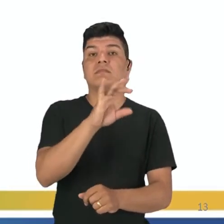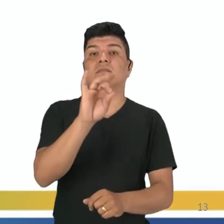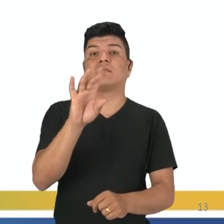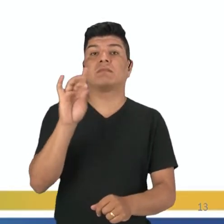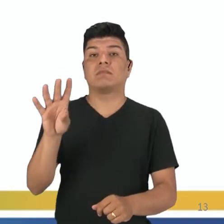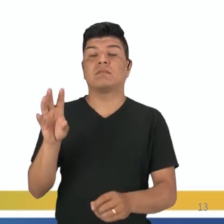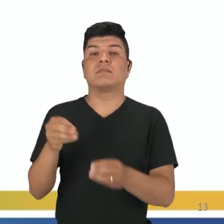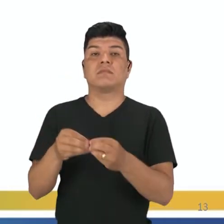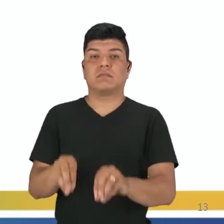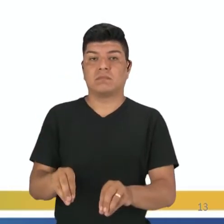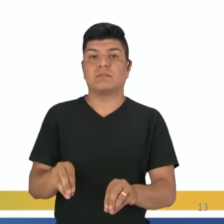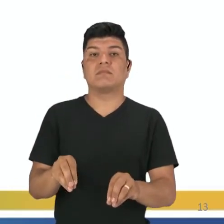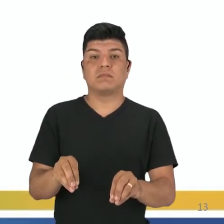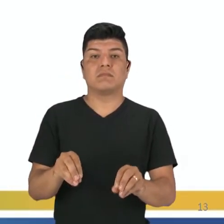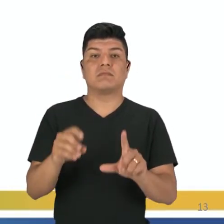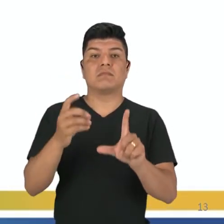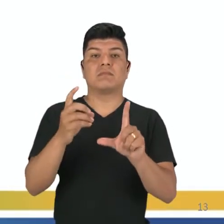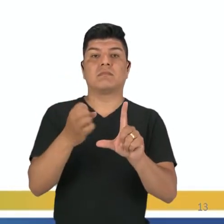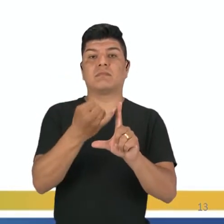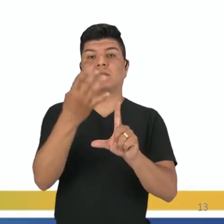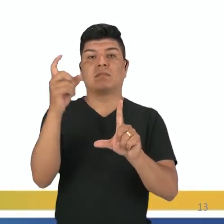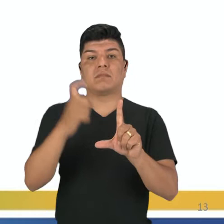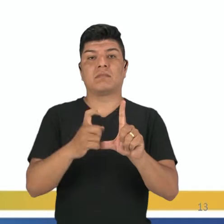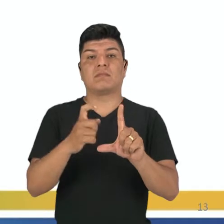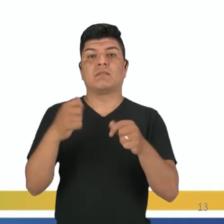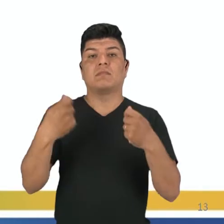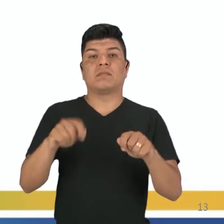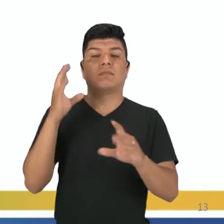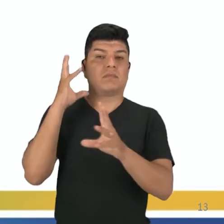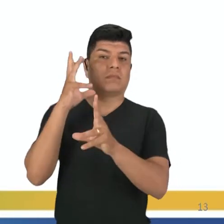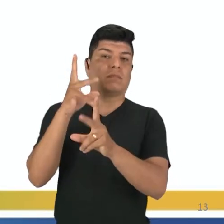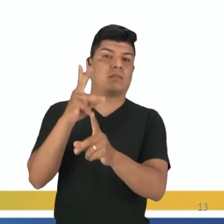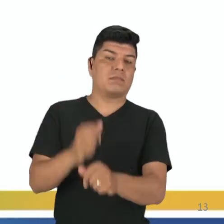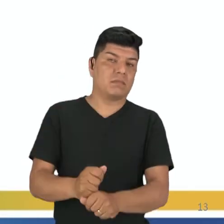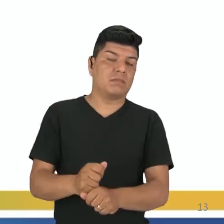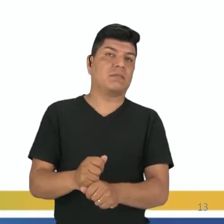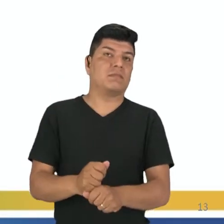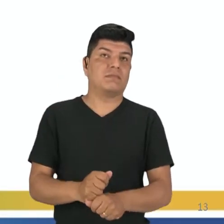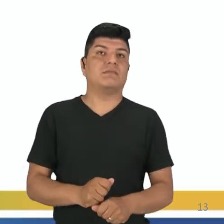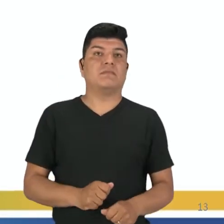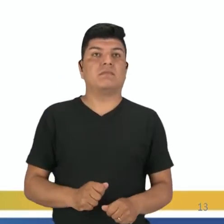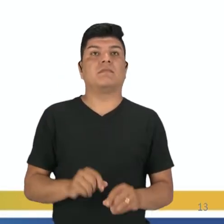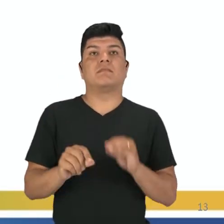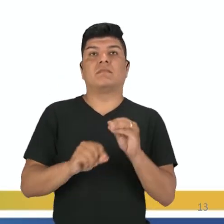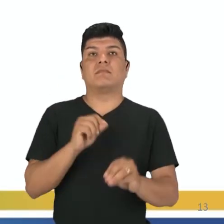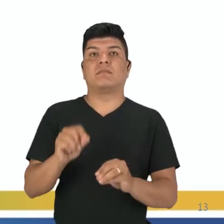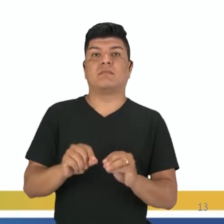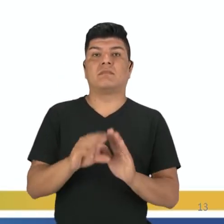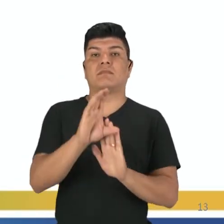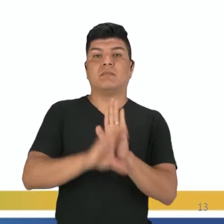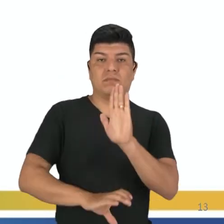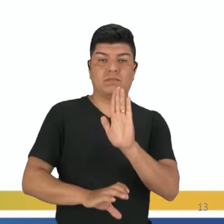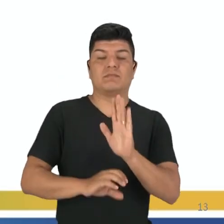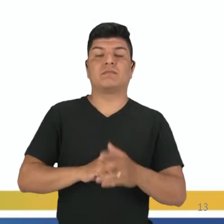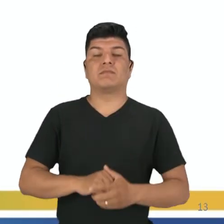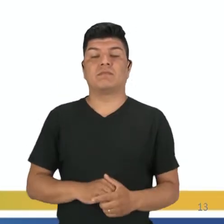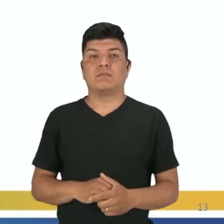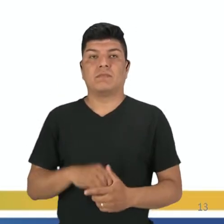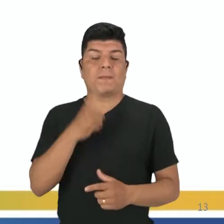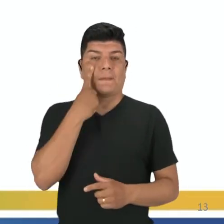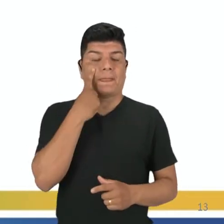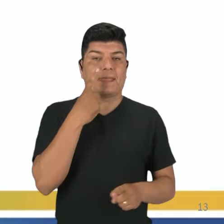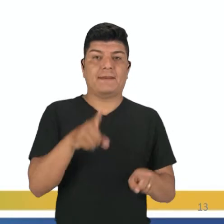essas consequências da definição do logaritmo, queremos retomar o conceito de função logarítmica.